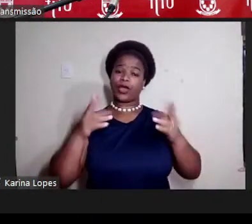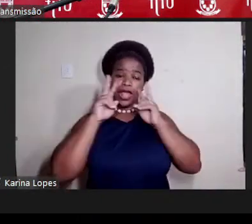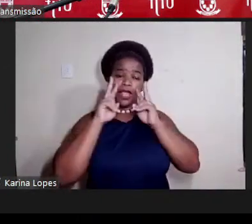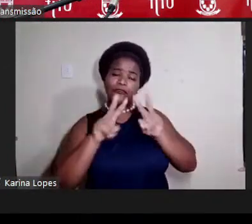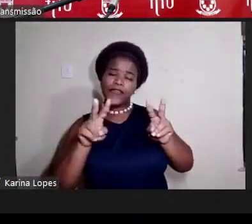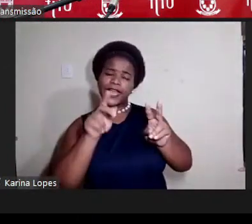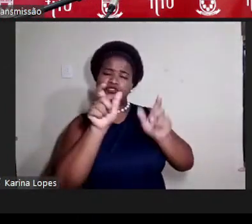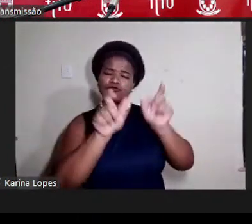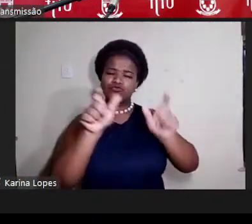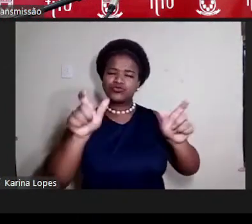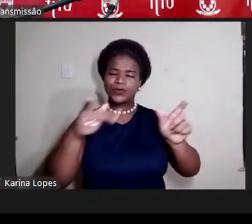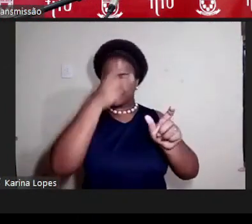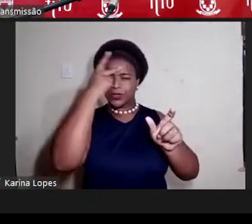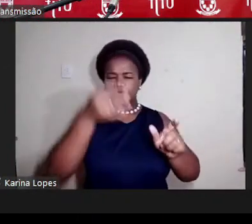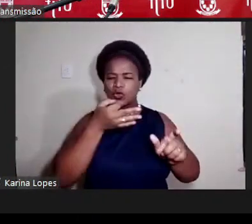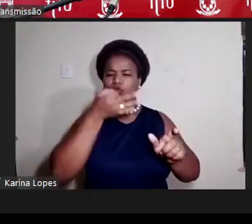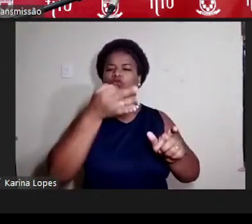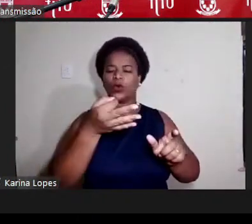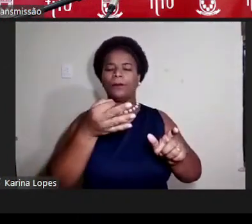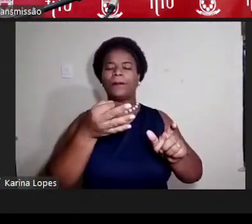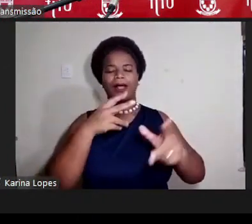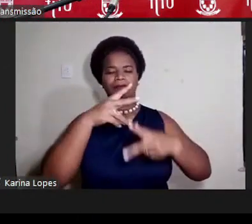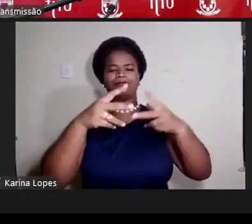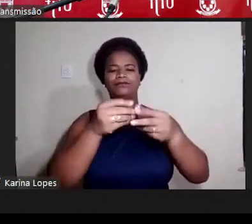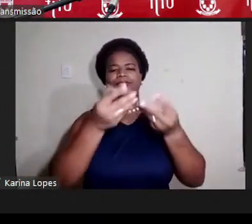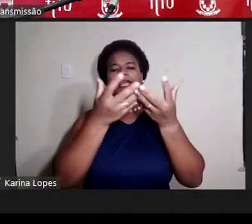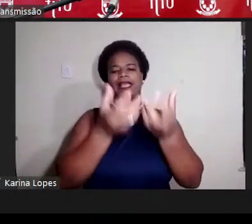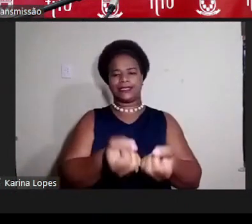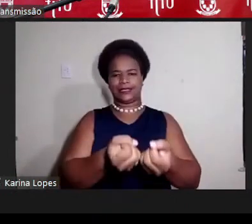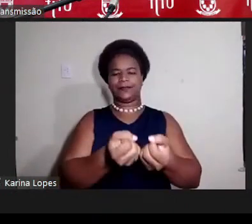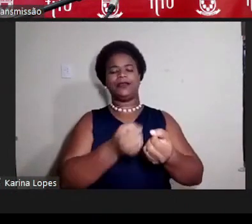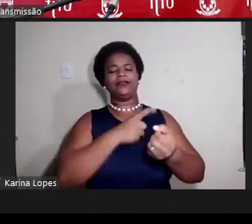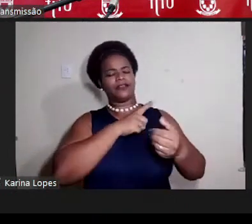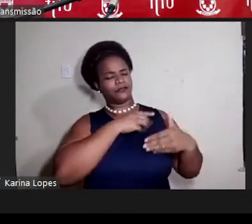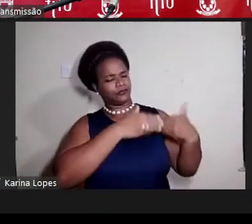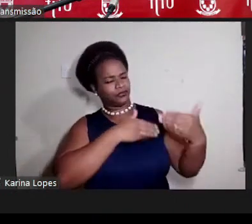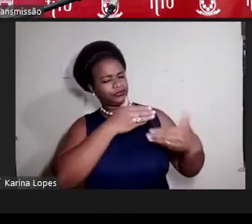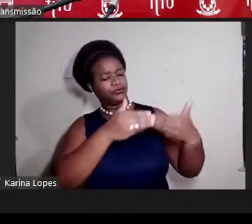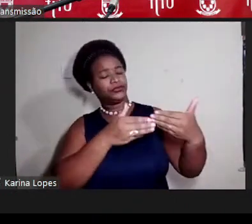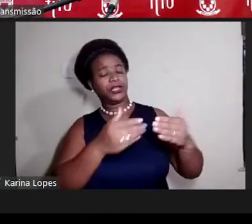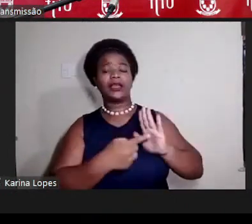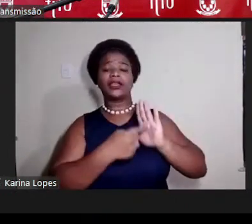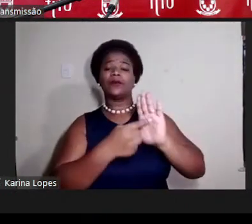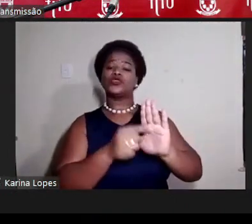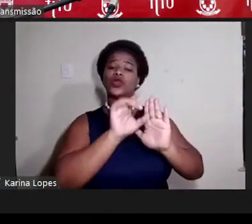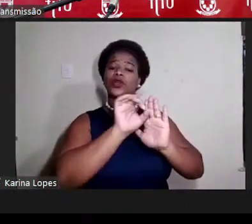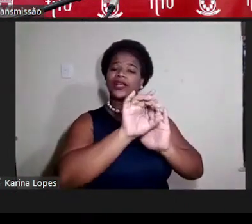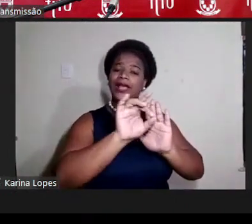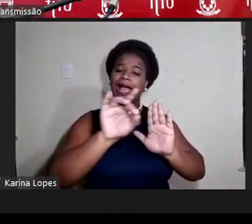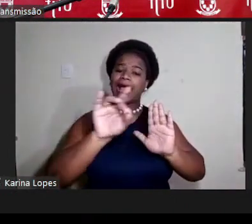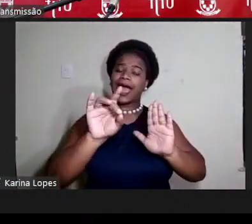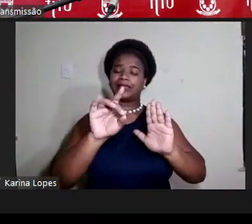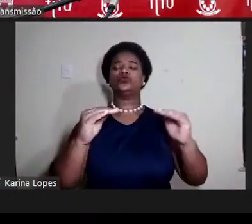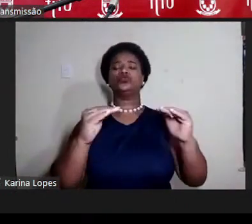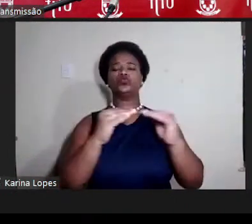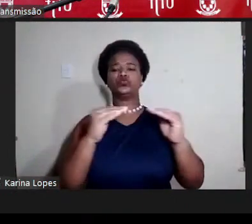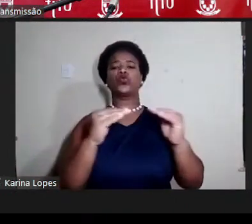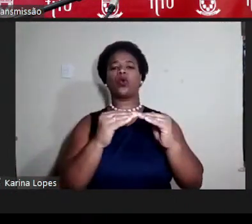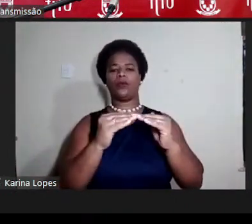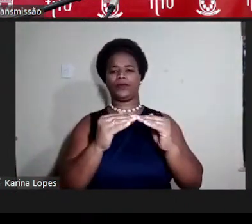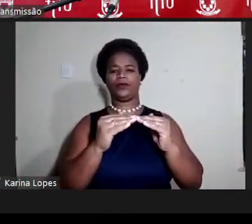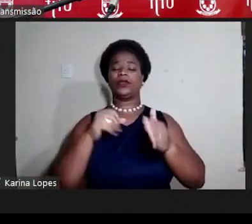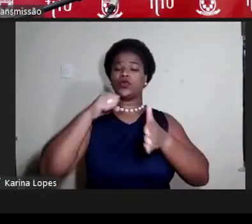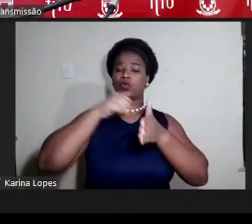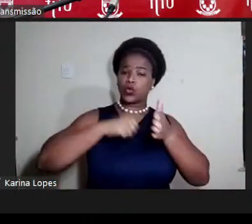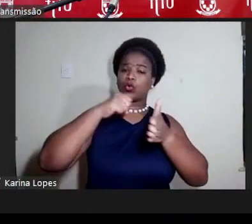para o recebimento dessa homenagem trajetórias que os identificaram e os identificam com lutas